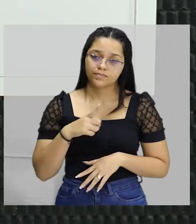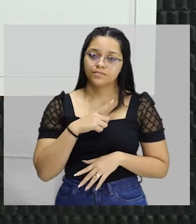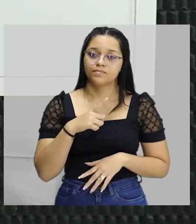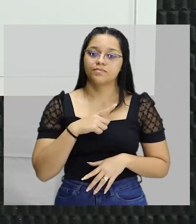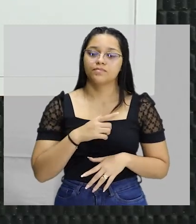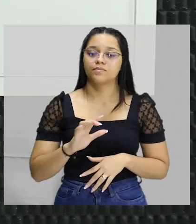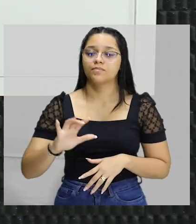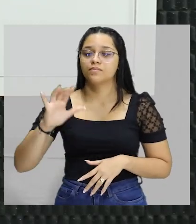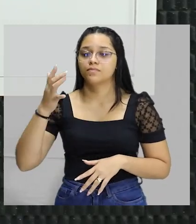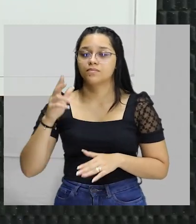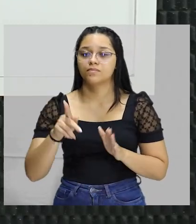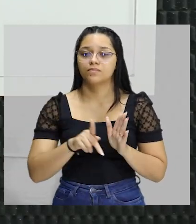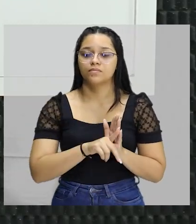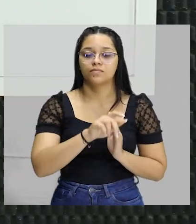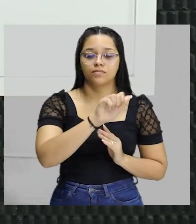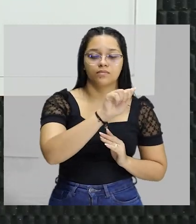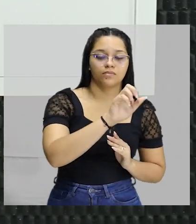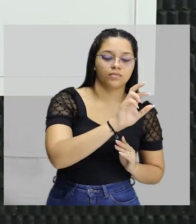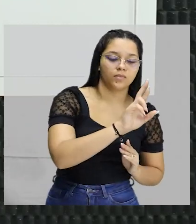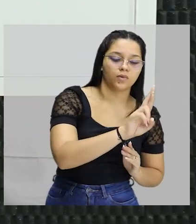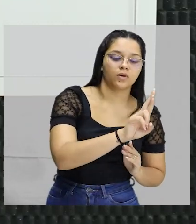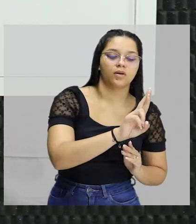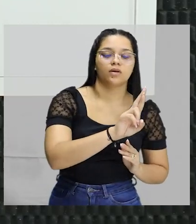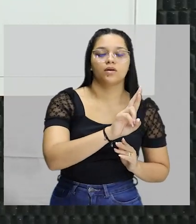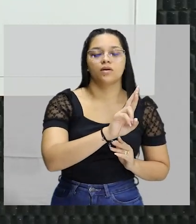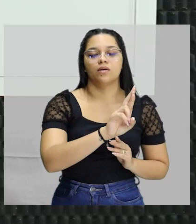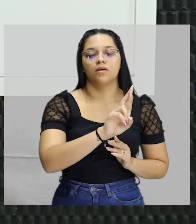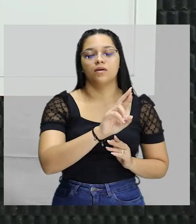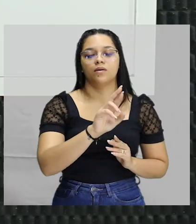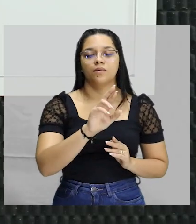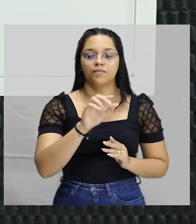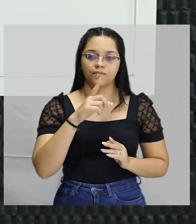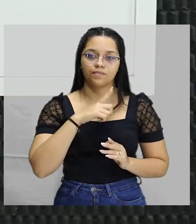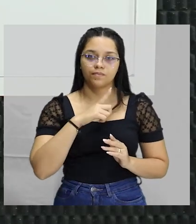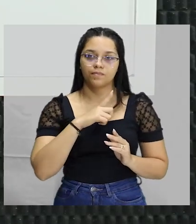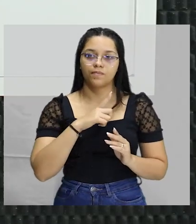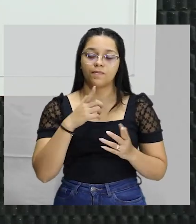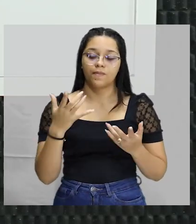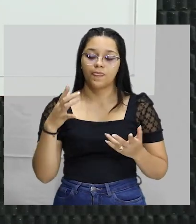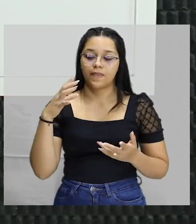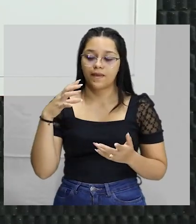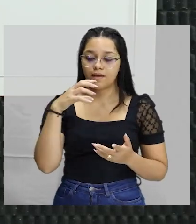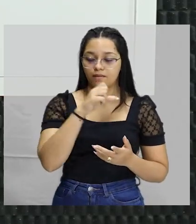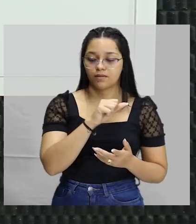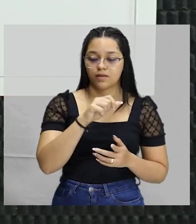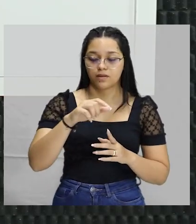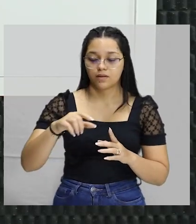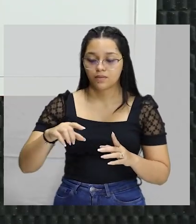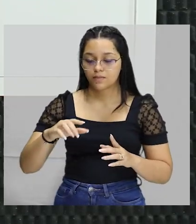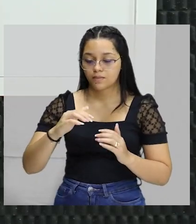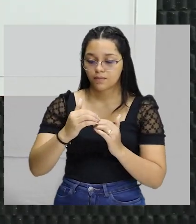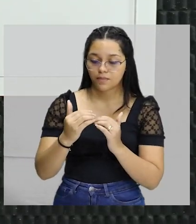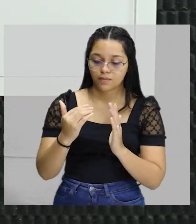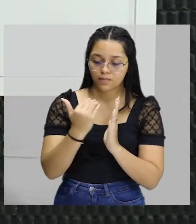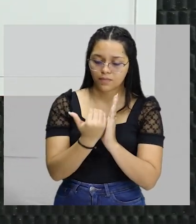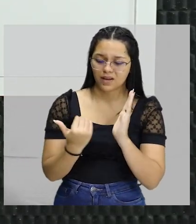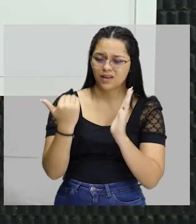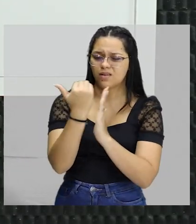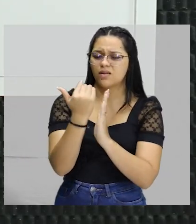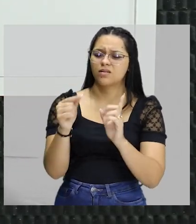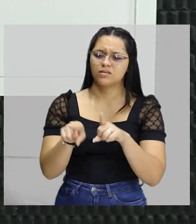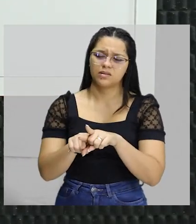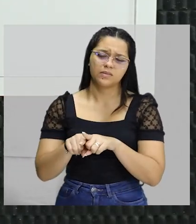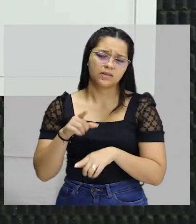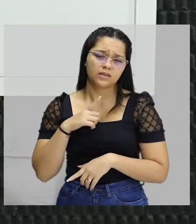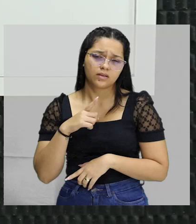como acontece no meio ar, né, no meio dos fluidos, certo? A velocidade que vai ser maior, né? Então a